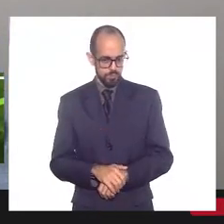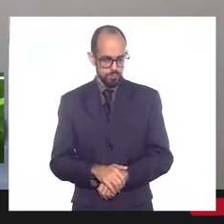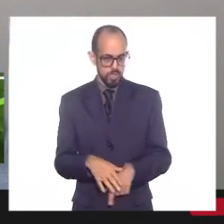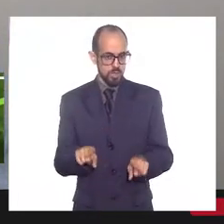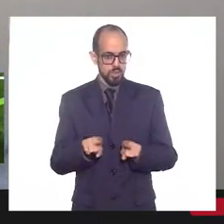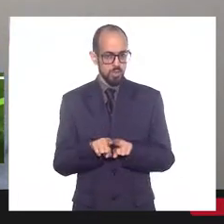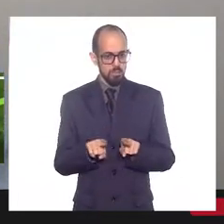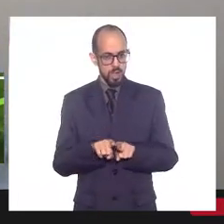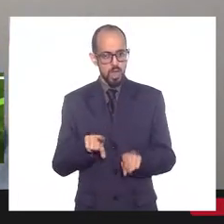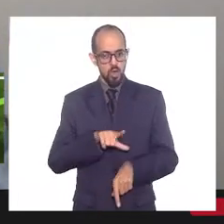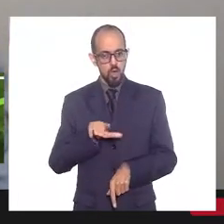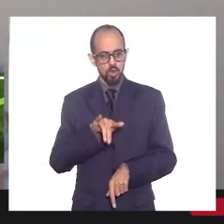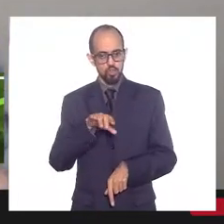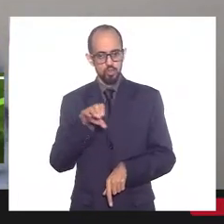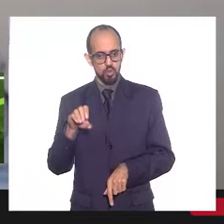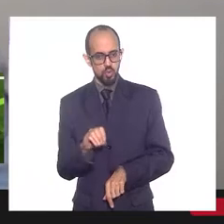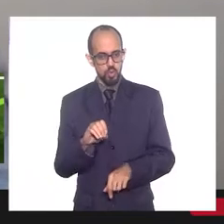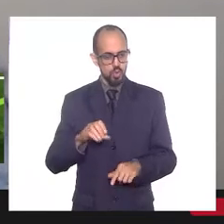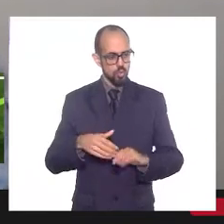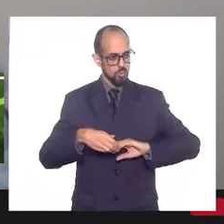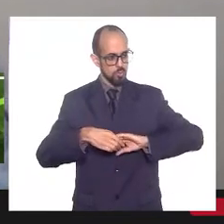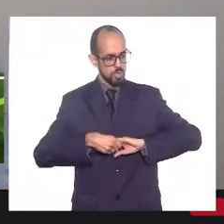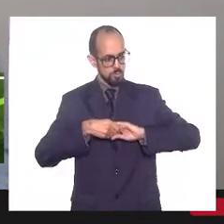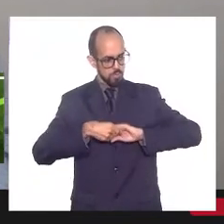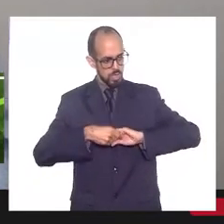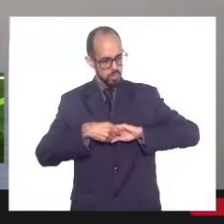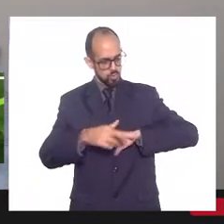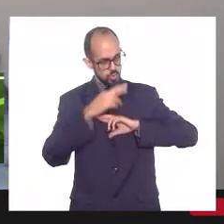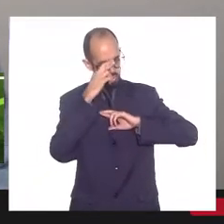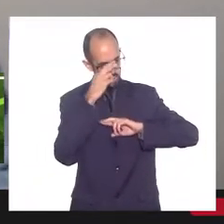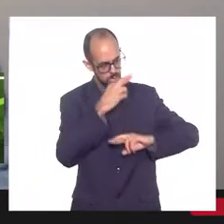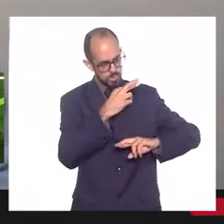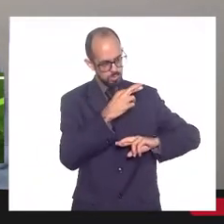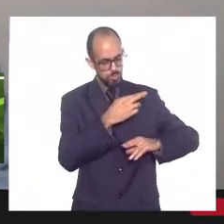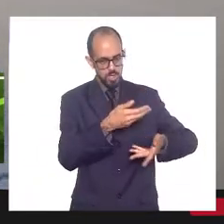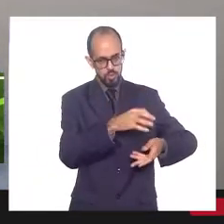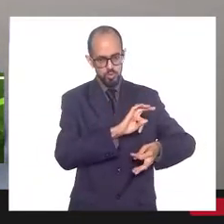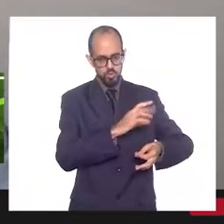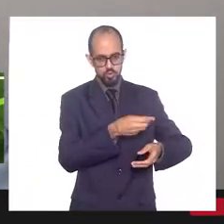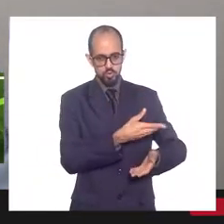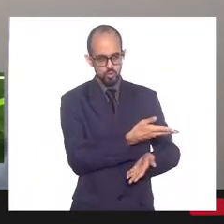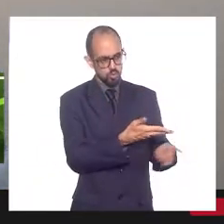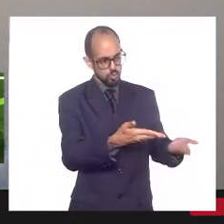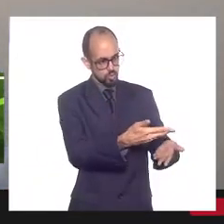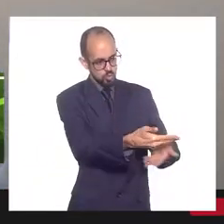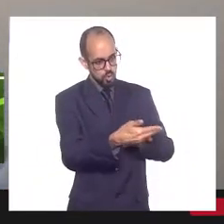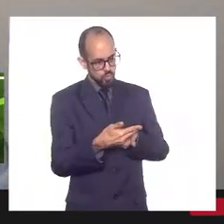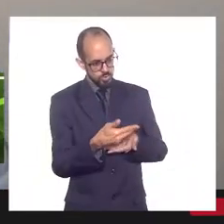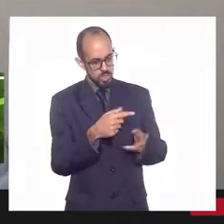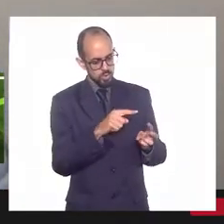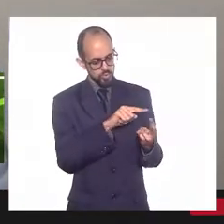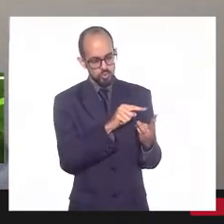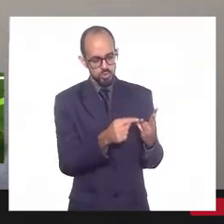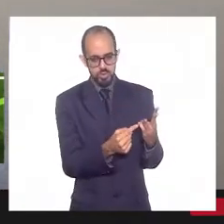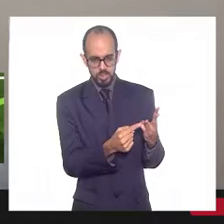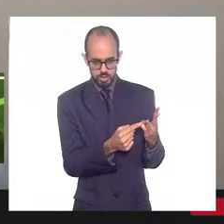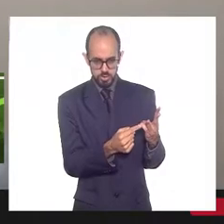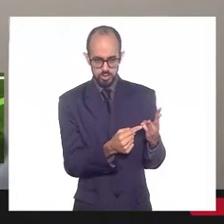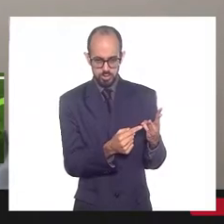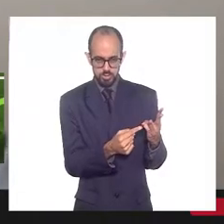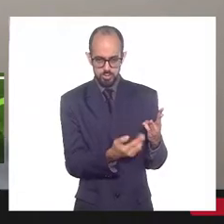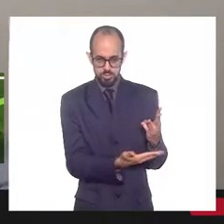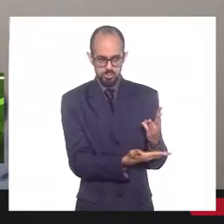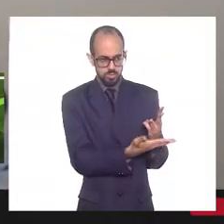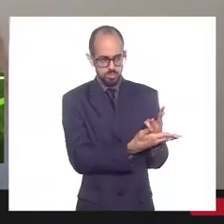claro também cumprimento de maneira muito respeitosa e efusiva nos nossos convidados Marcelo Monteiro a mãe Margaret